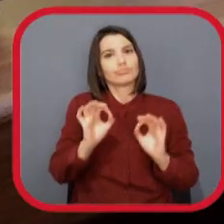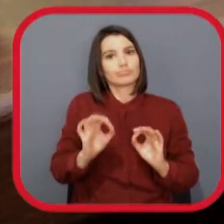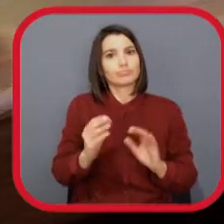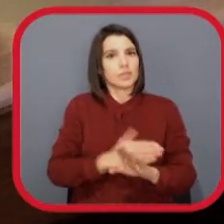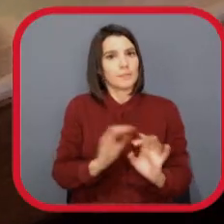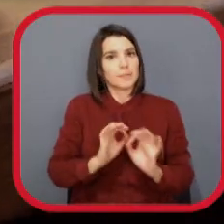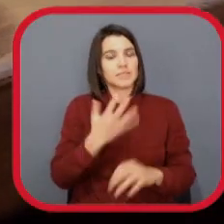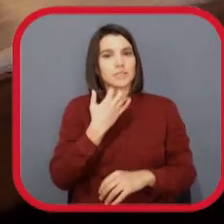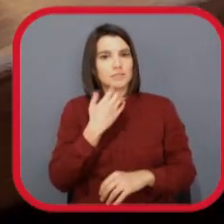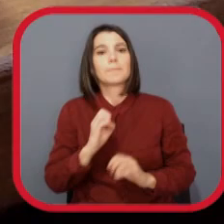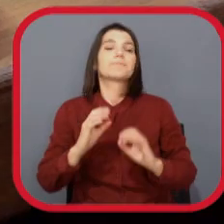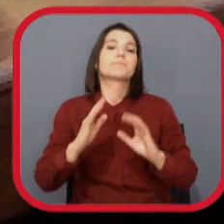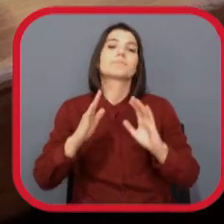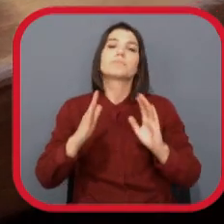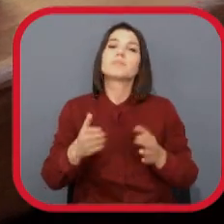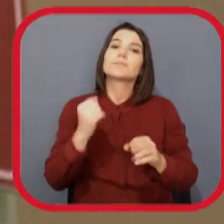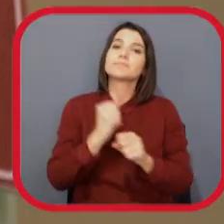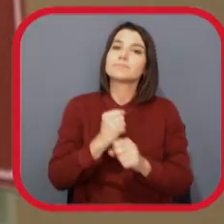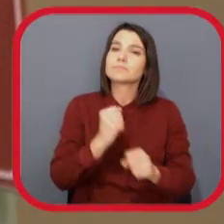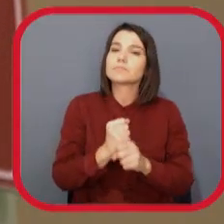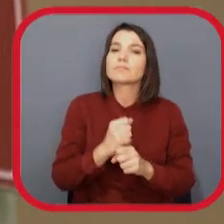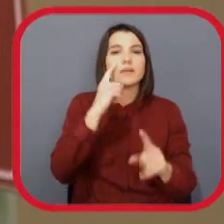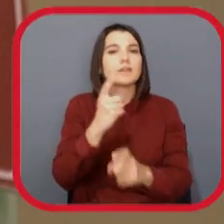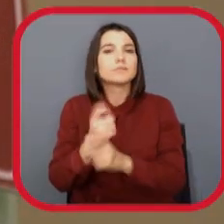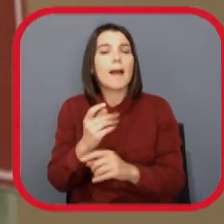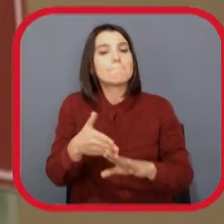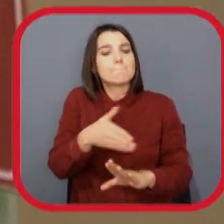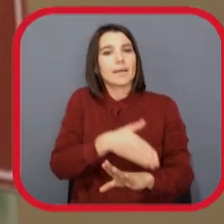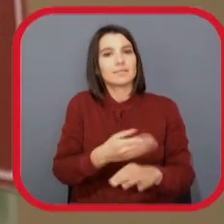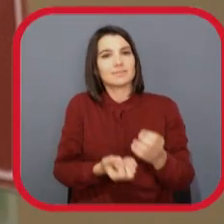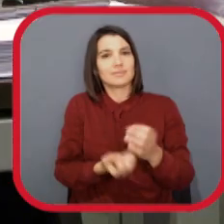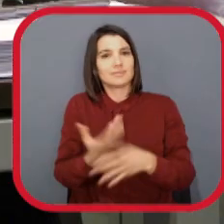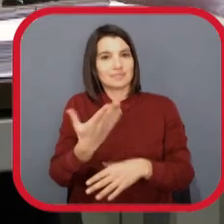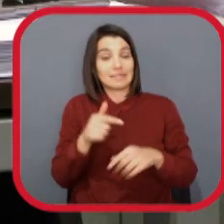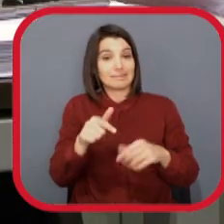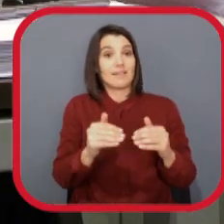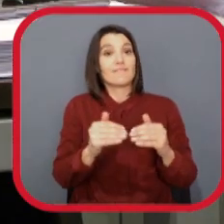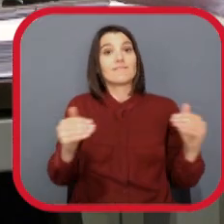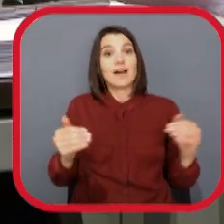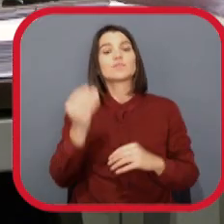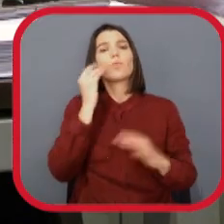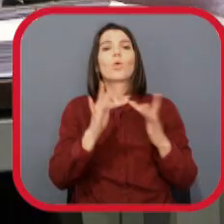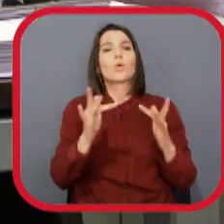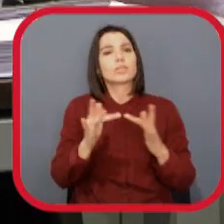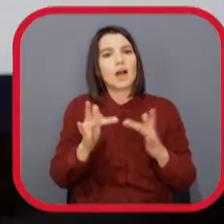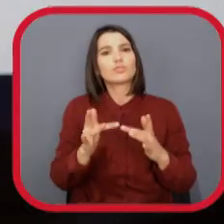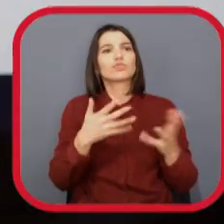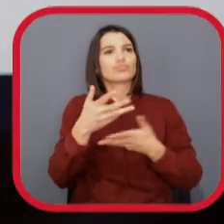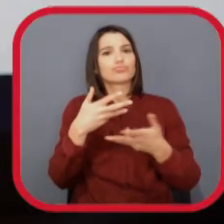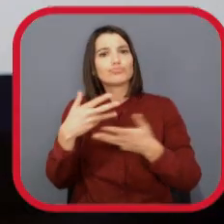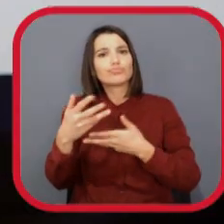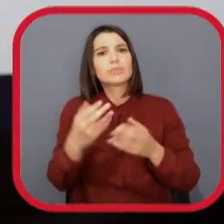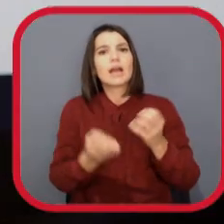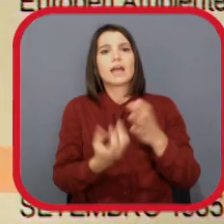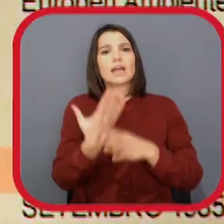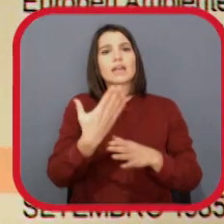série possa ser devidamente preparada, é preciso fazer um trabalho minucioso de pré-produção. Nesta fase, fazem-se